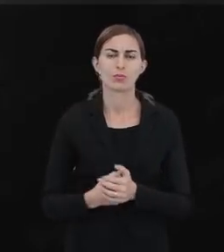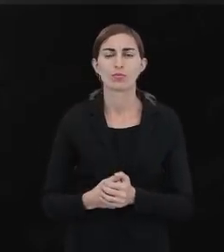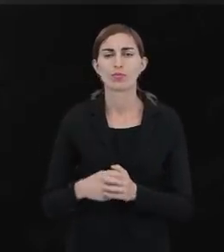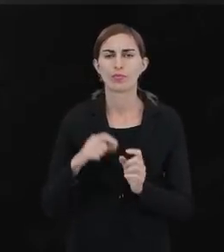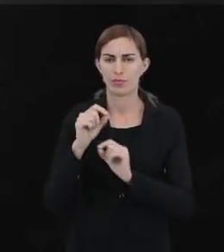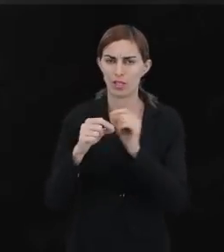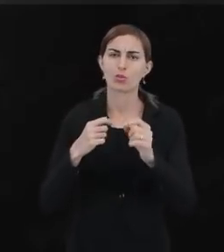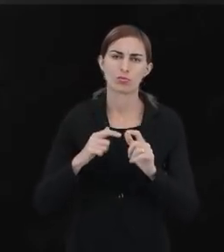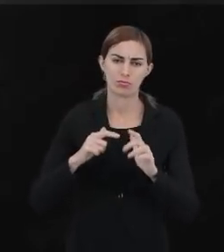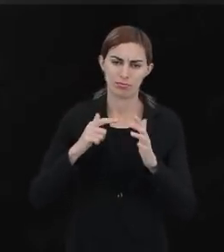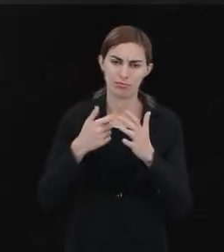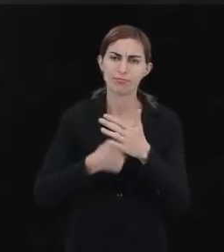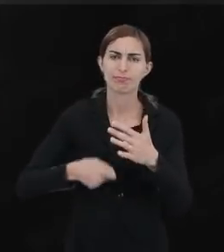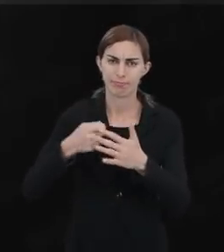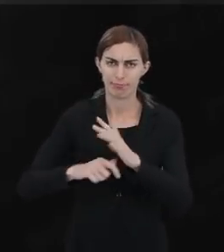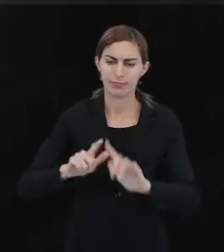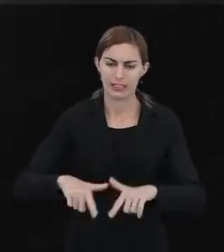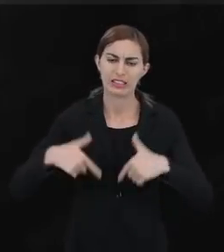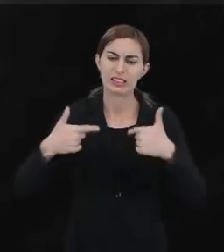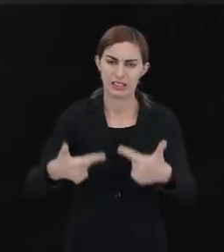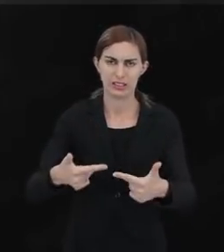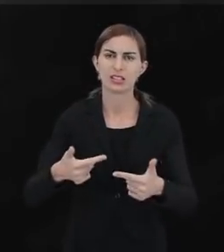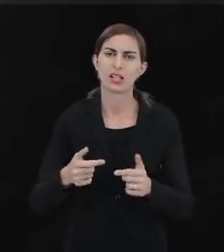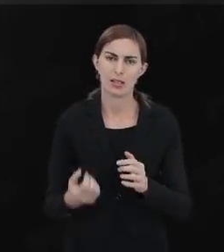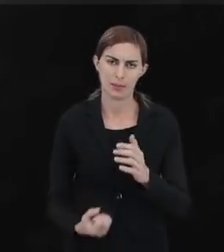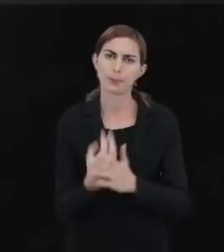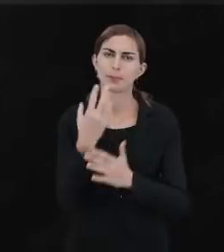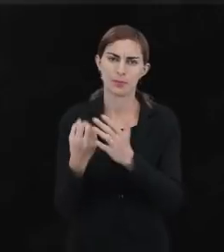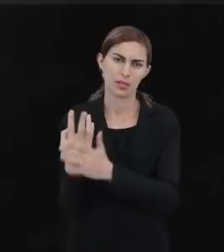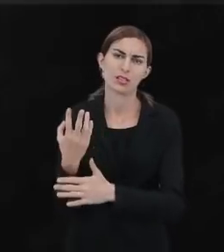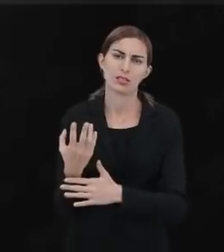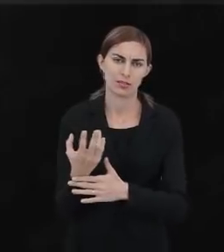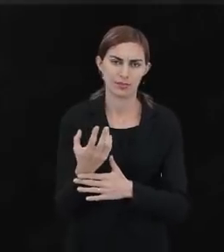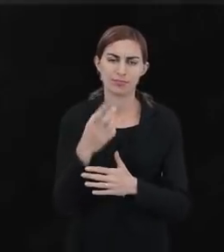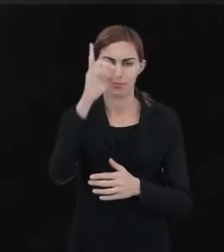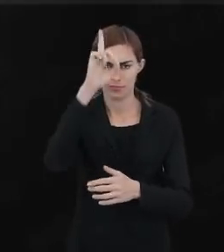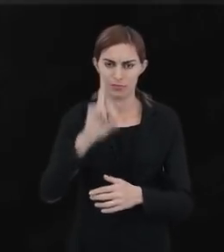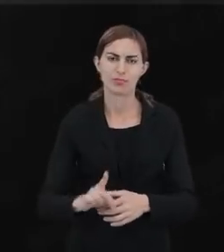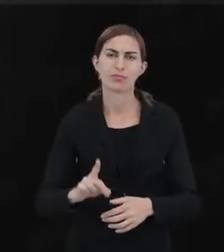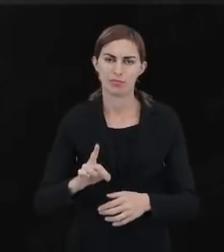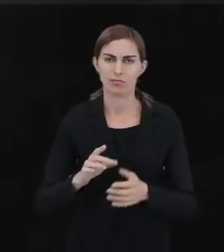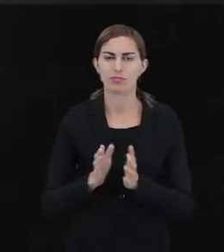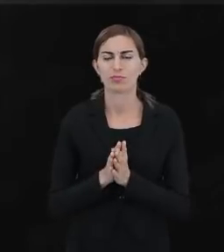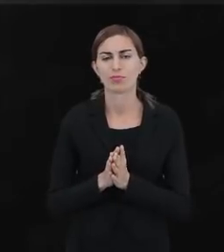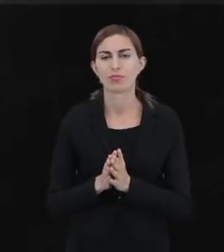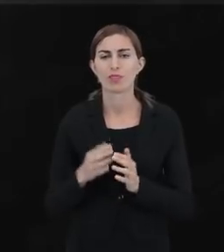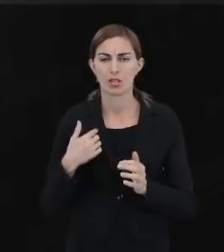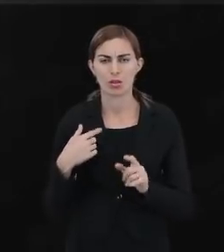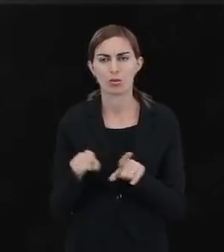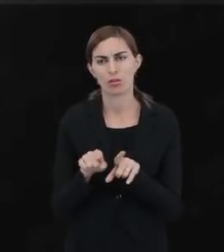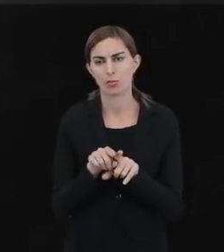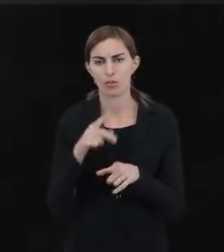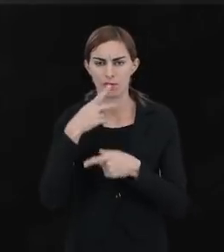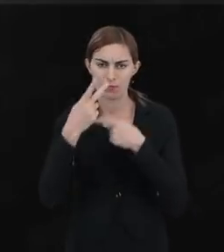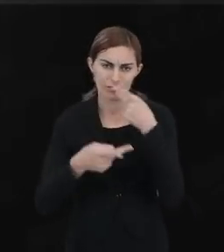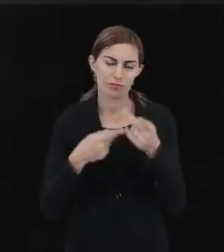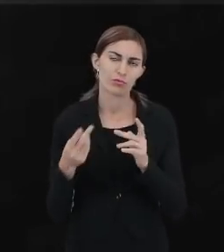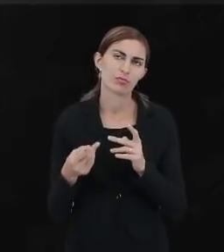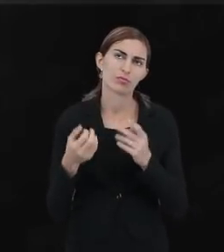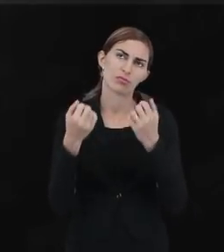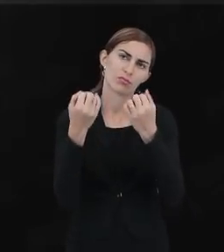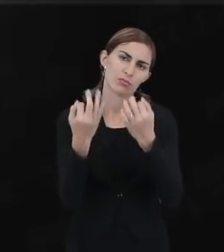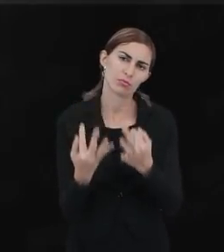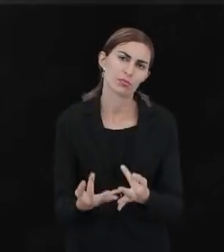acho que é um desafio que aparece muito na questão no na pessoa do gestor também e aí eu colocaria é é uma